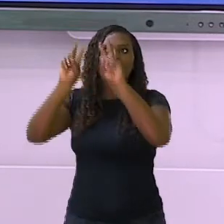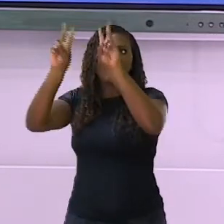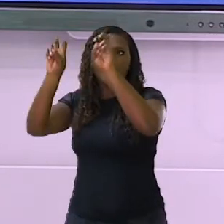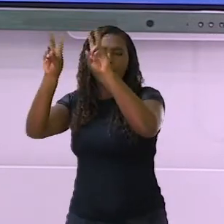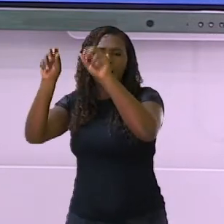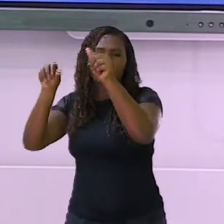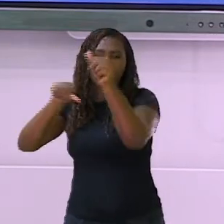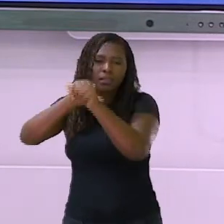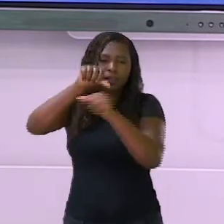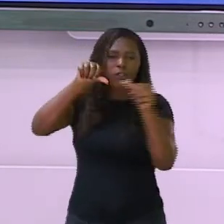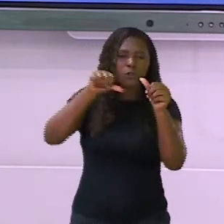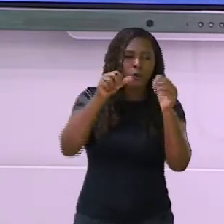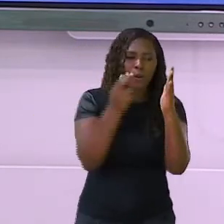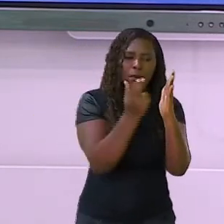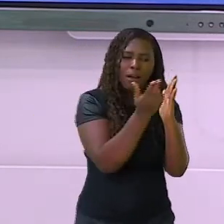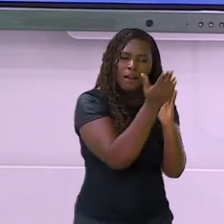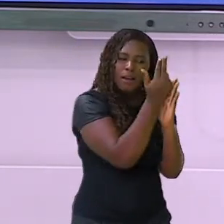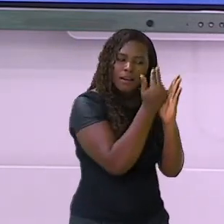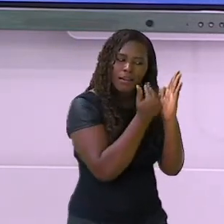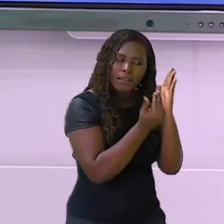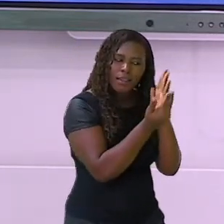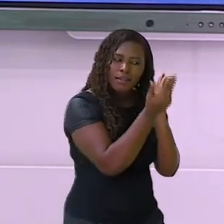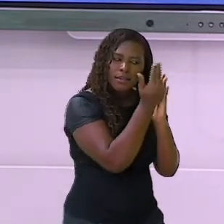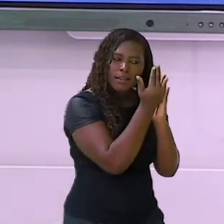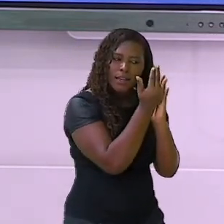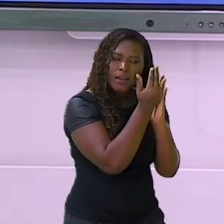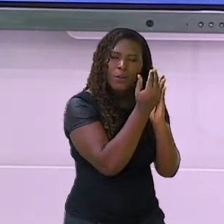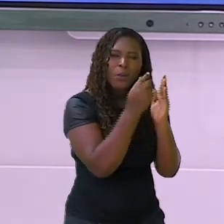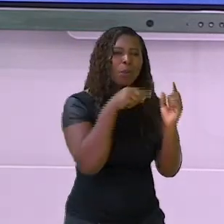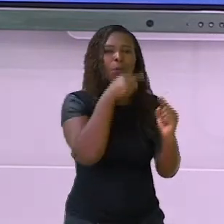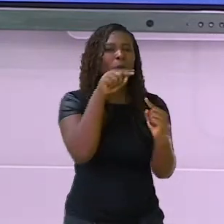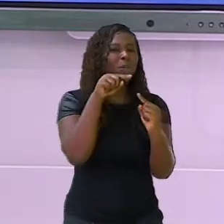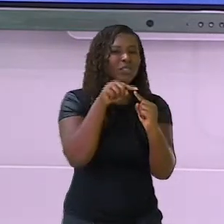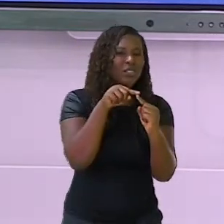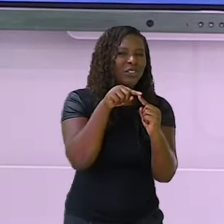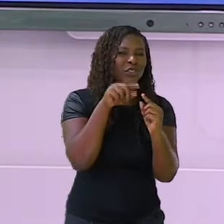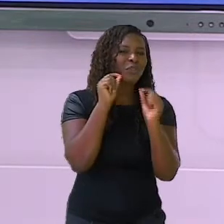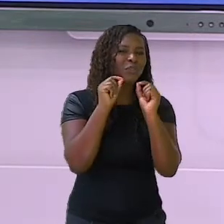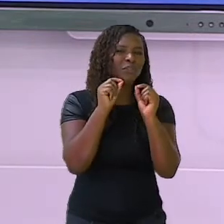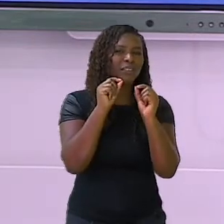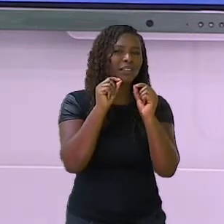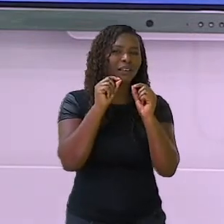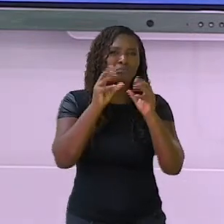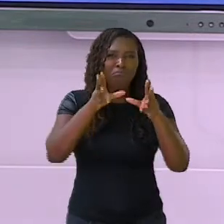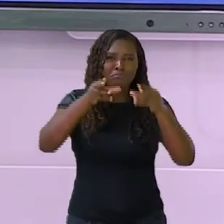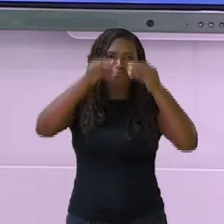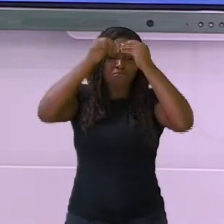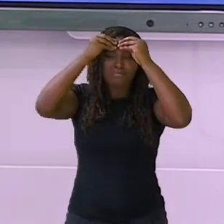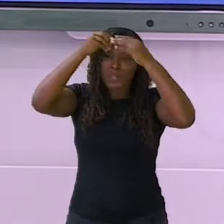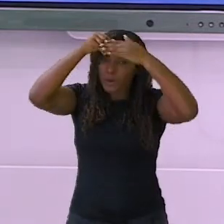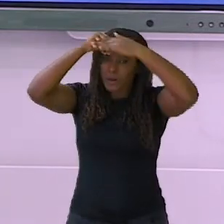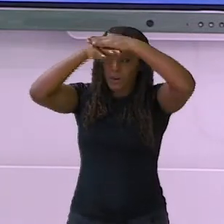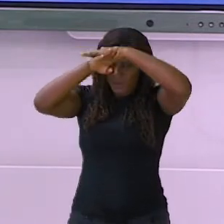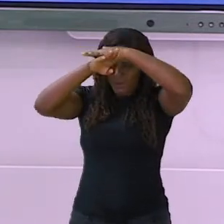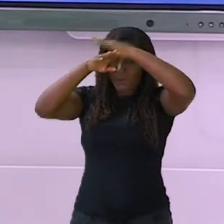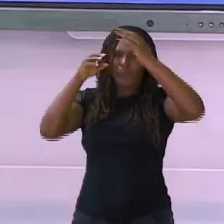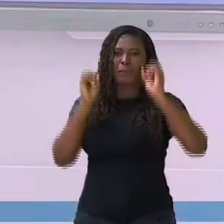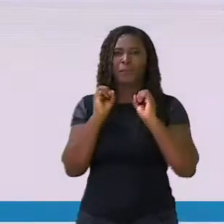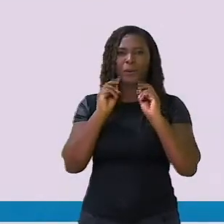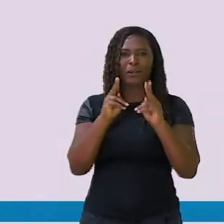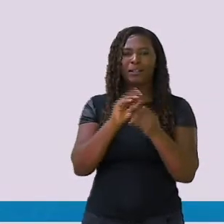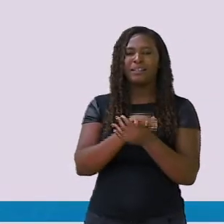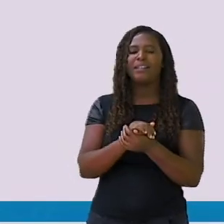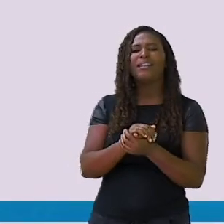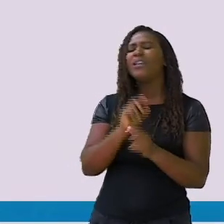né? Mapa da mente. Então, a gente vai começar um pouquinho por aí, vamos levar um pouquinho para frente. O que é então? Olha aí um desenho,